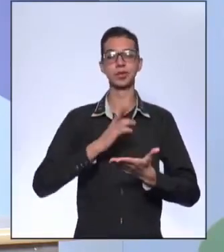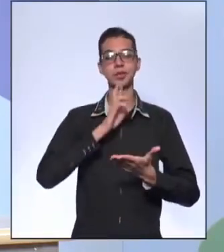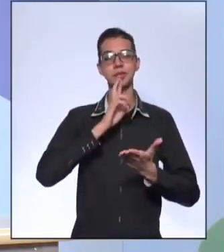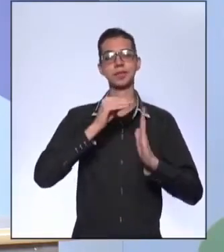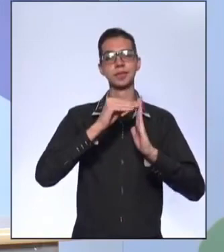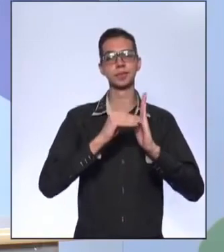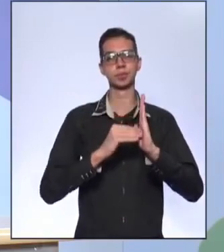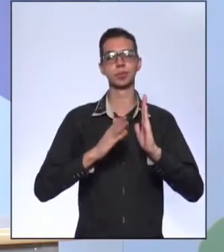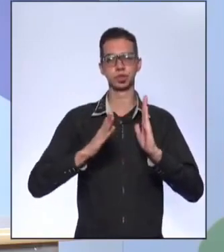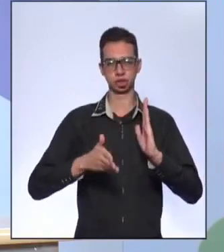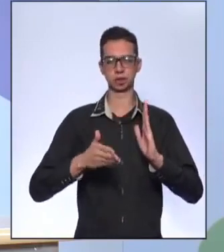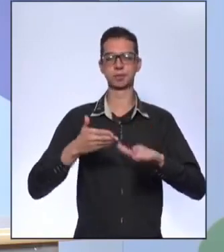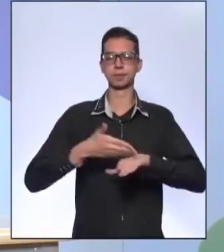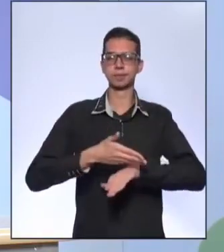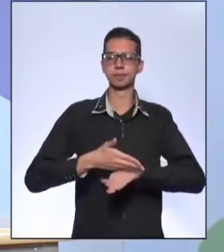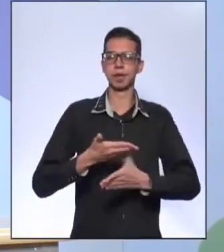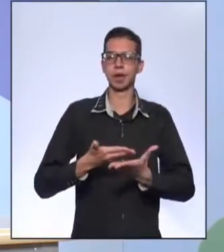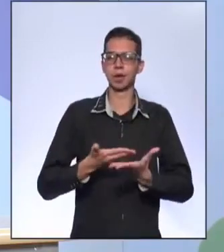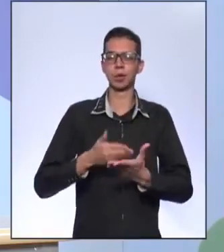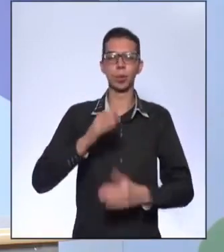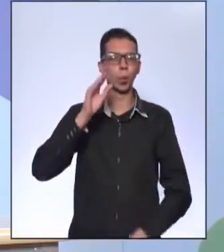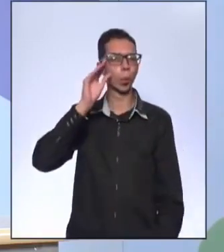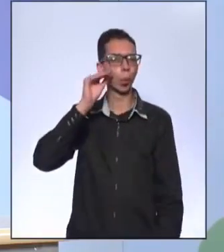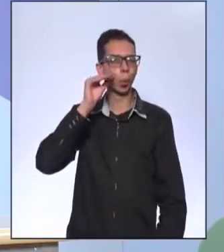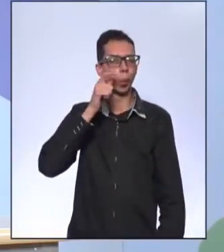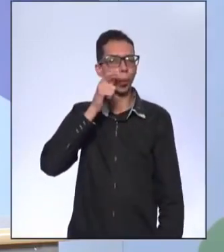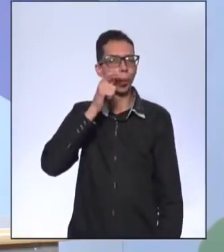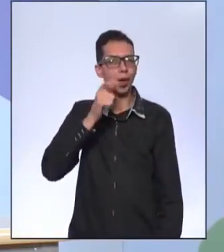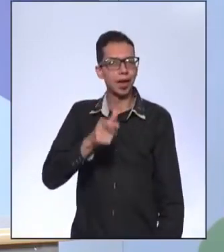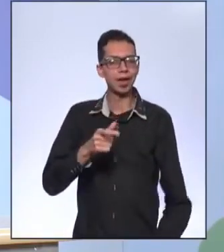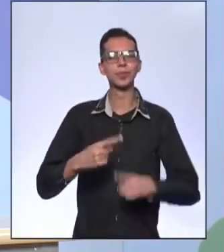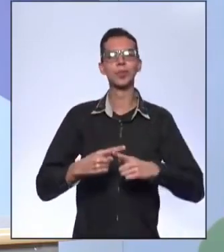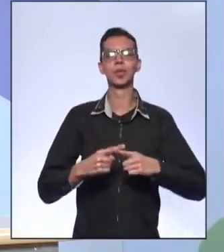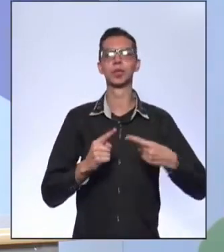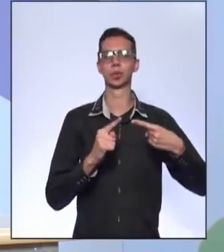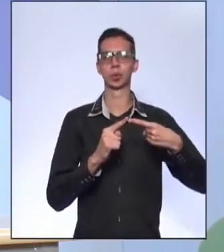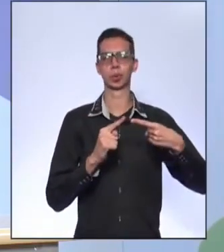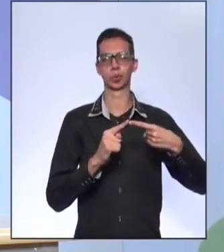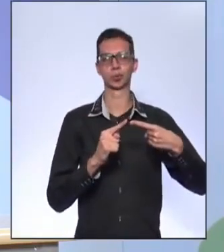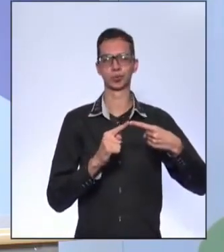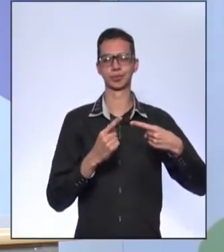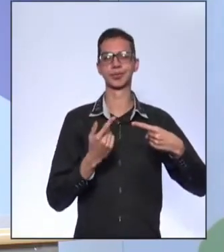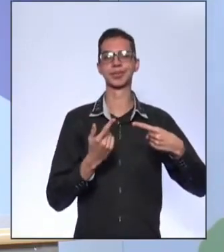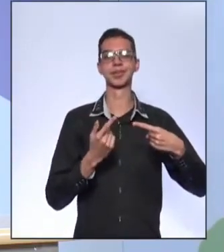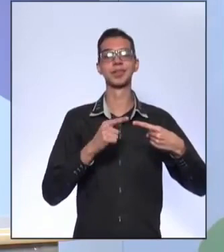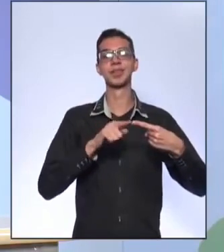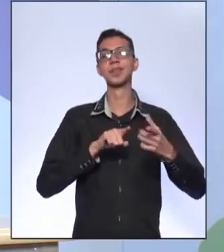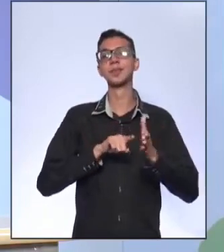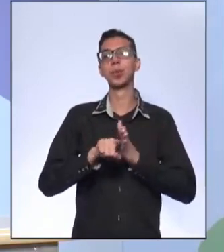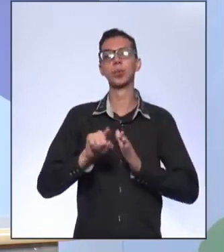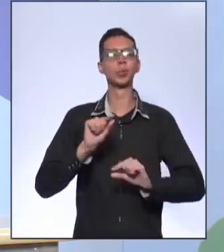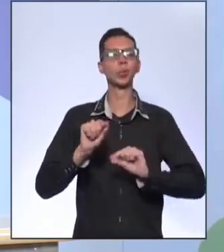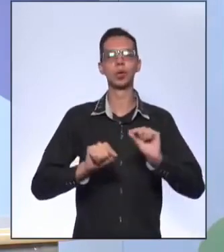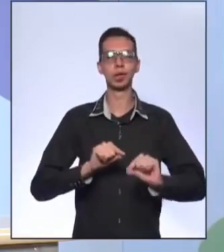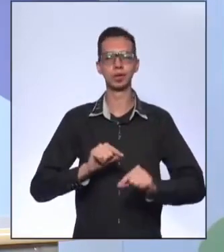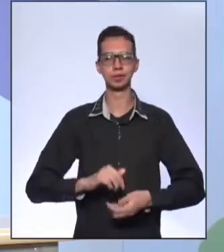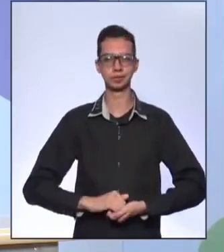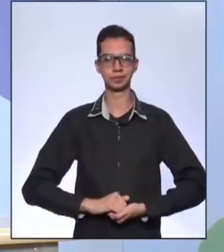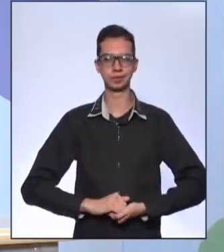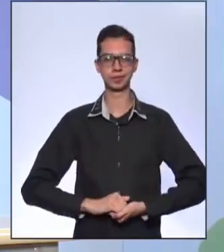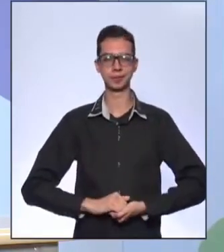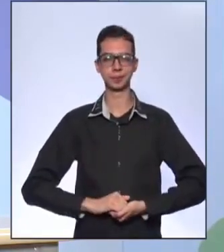participando da aula e foi muito curioso Professor Antonio que a questão Um que perguntava ali qual